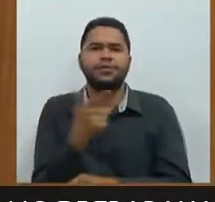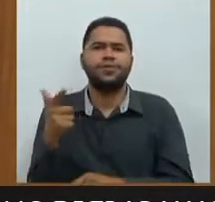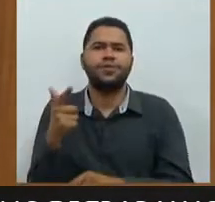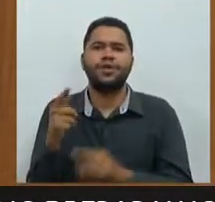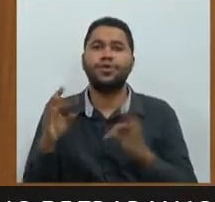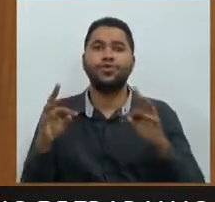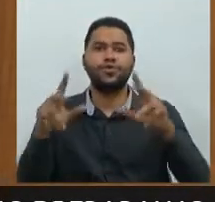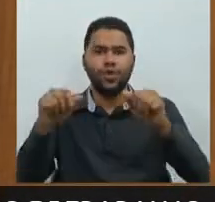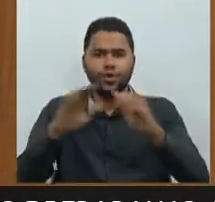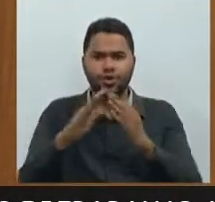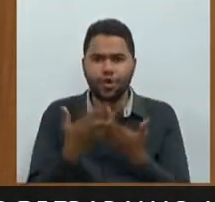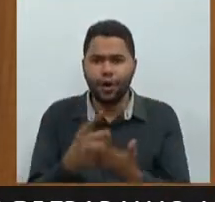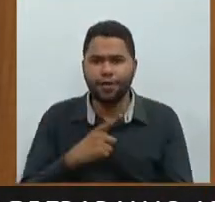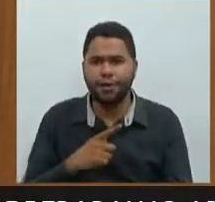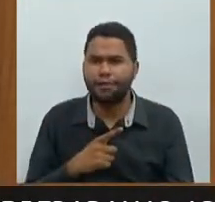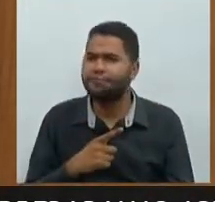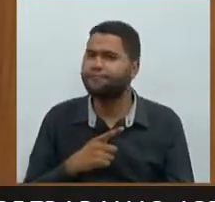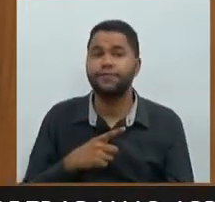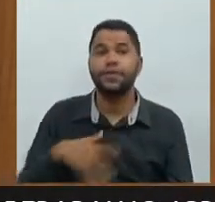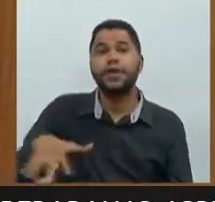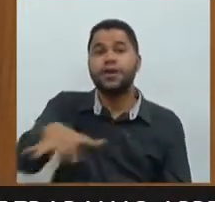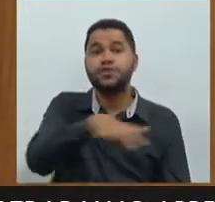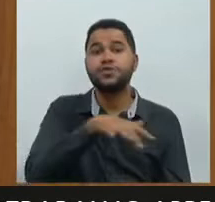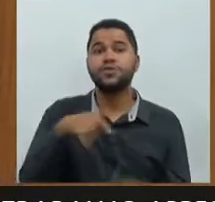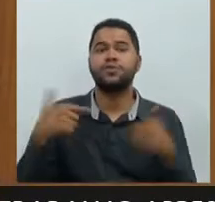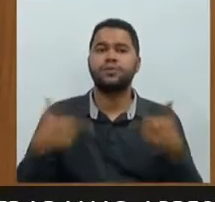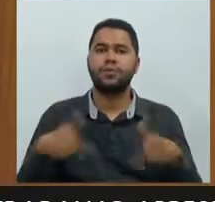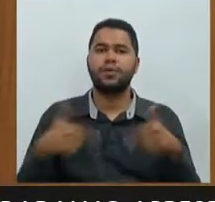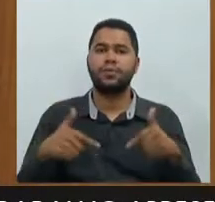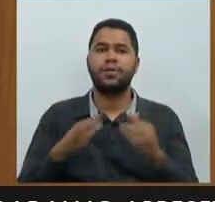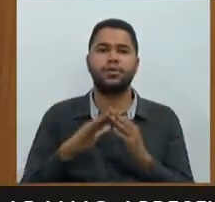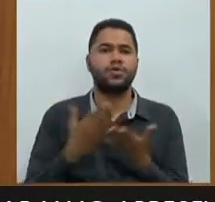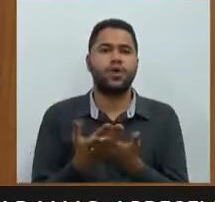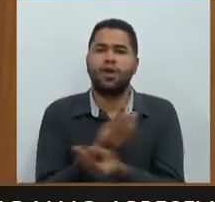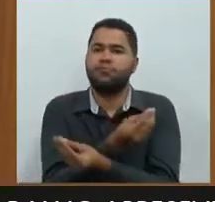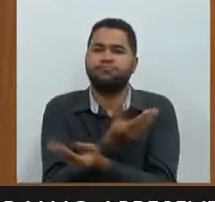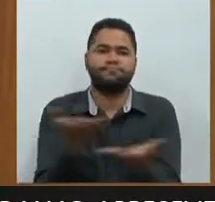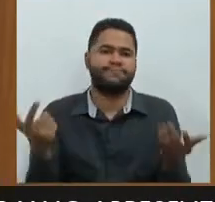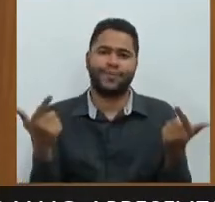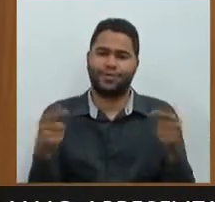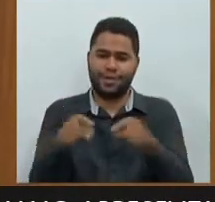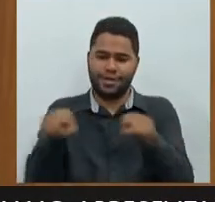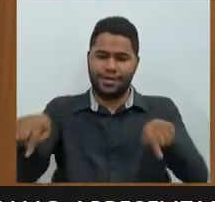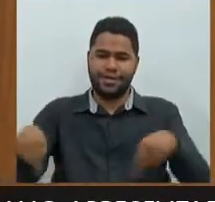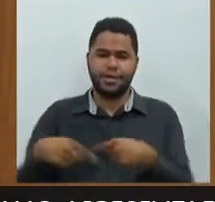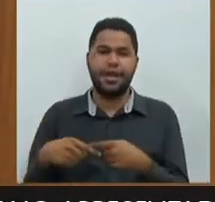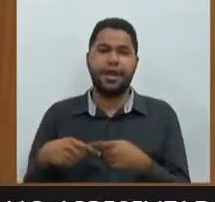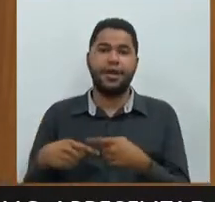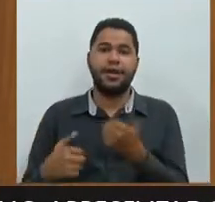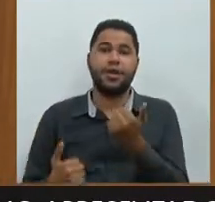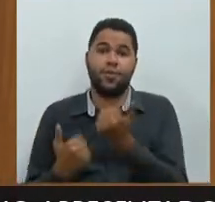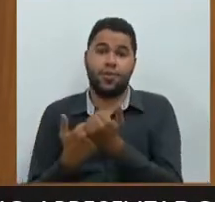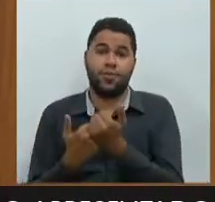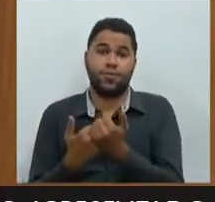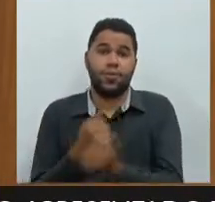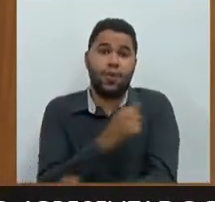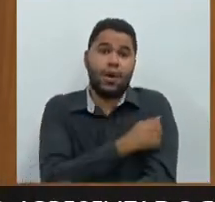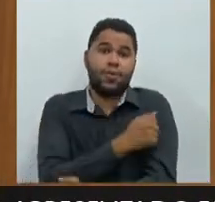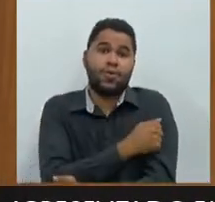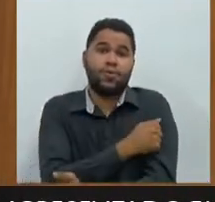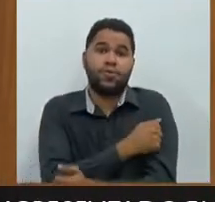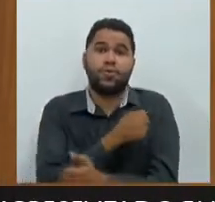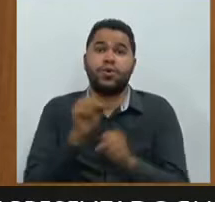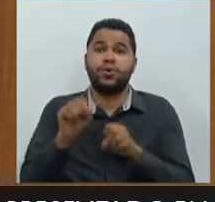escolas regulares. Na região onde eu trabalho, a nossa escola não oferece a sala de recursos. Então, o meu aluno da educação especial, se ele